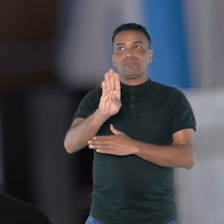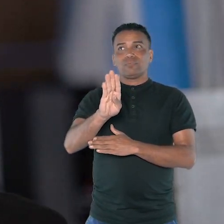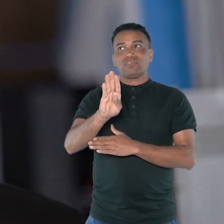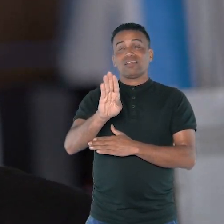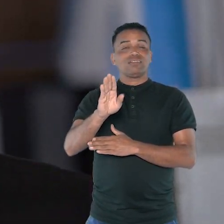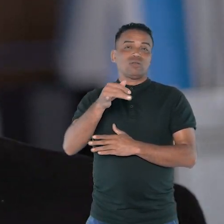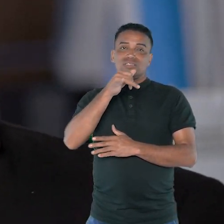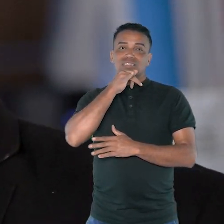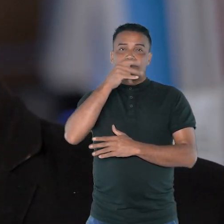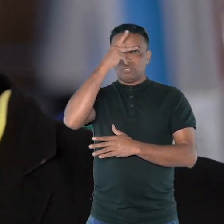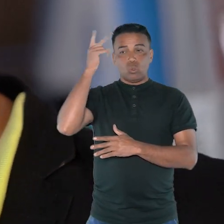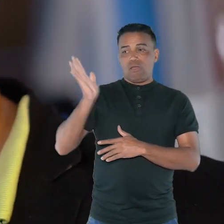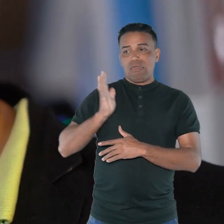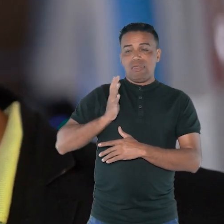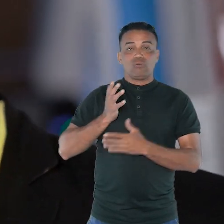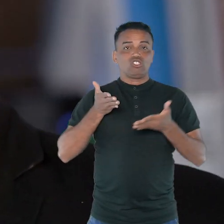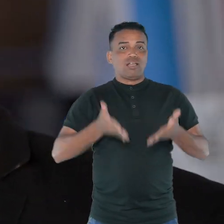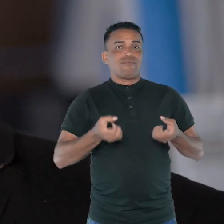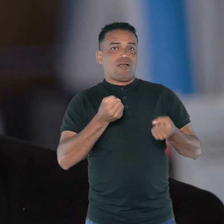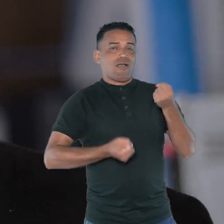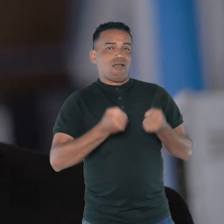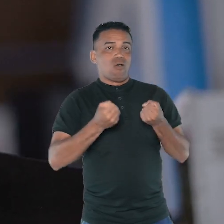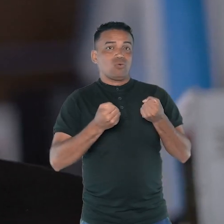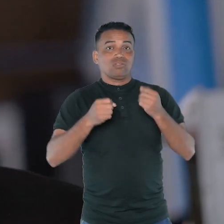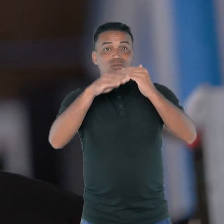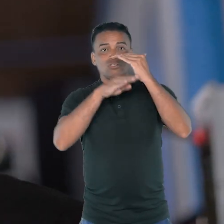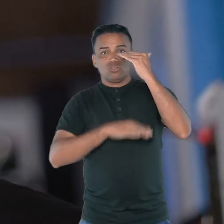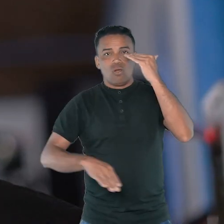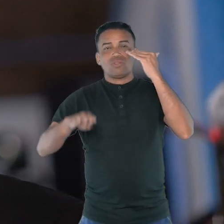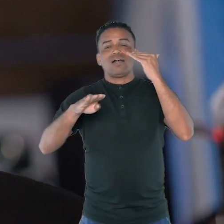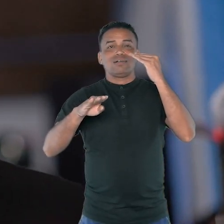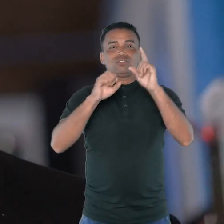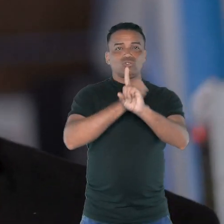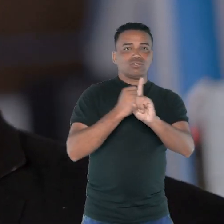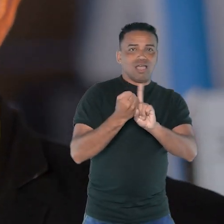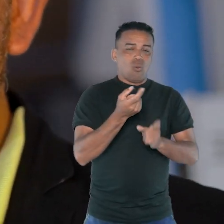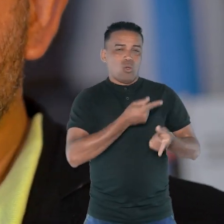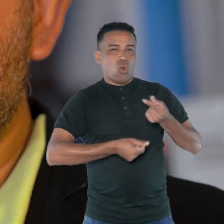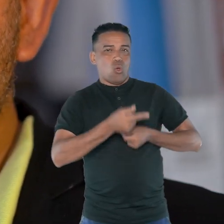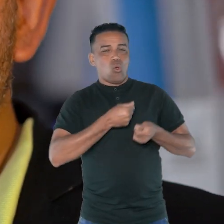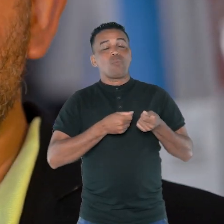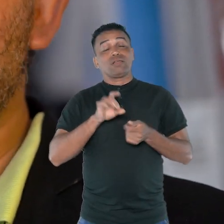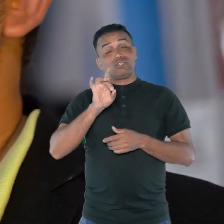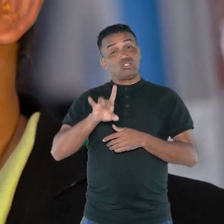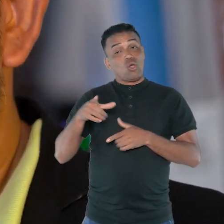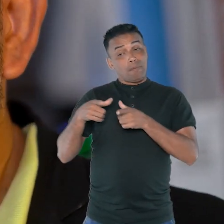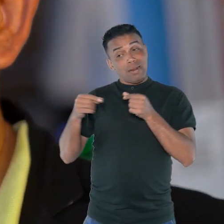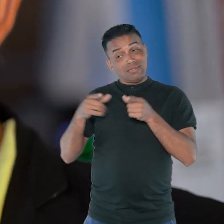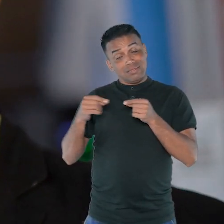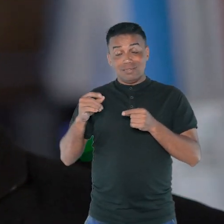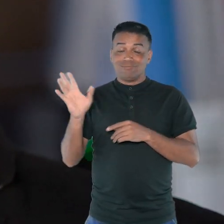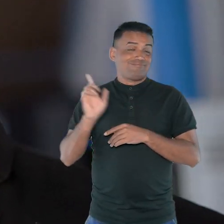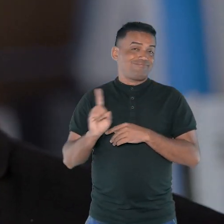de motorista, o que enaltece muito a desigualdade socioeconômica, que não só está instalada em Brasília, sobretudo pelo